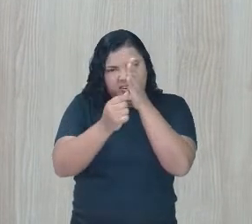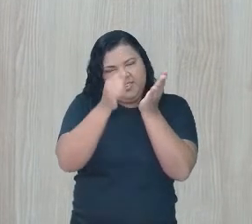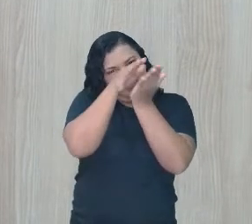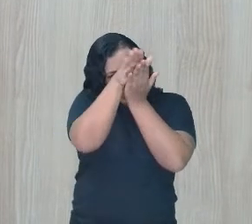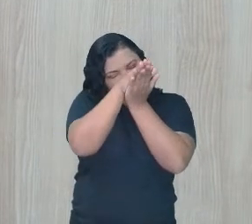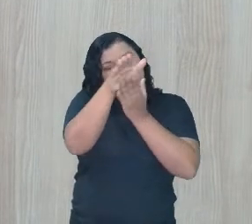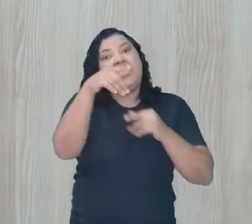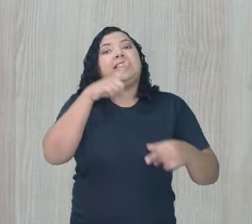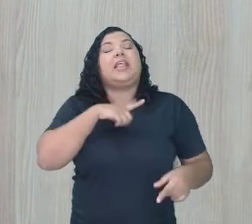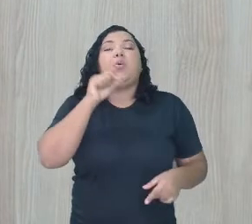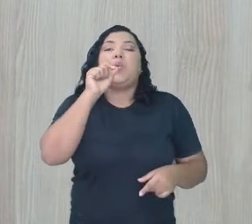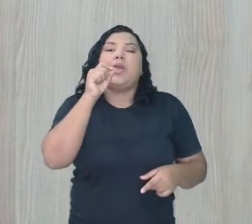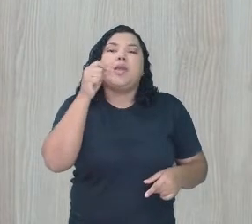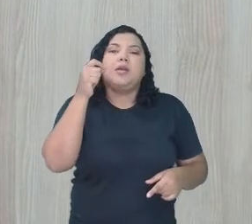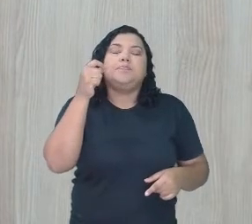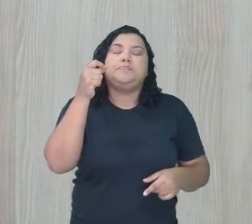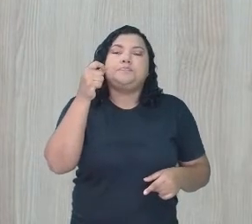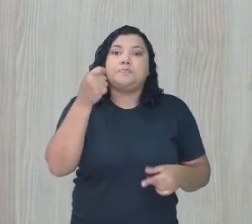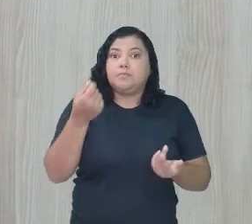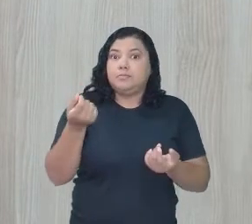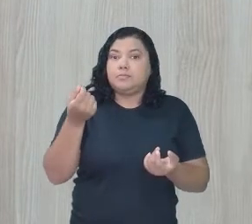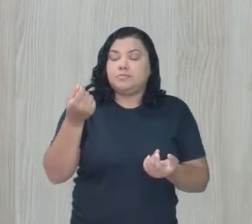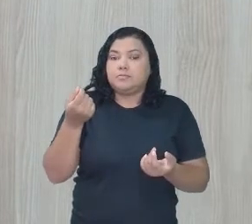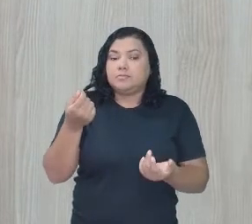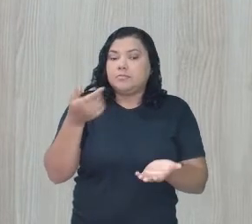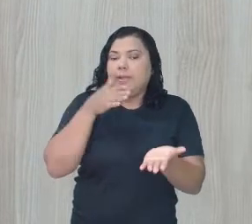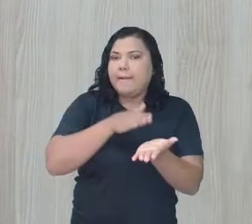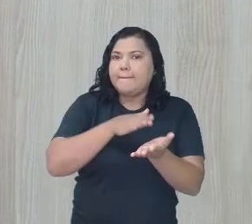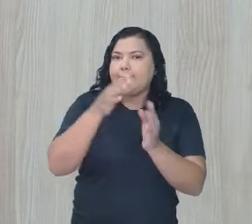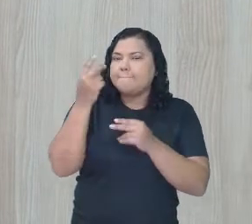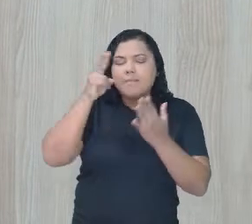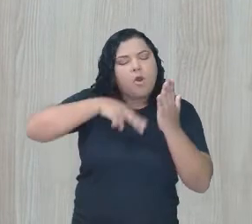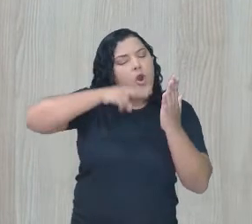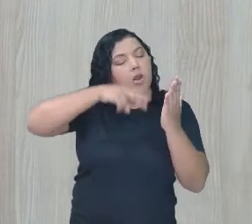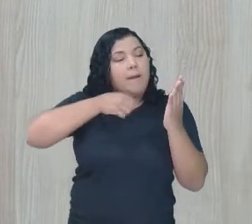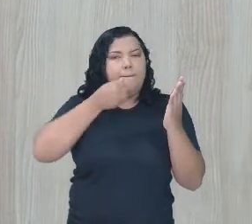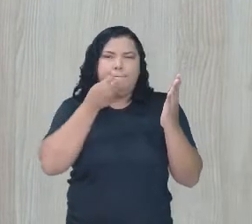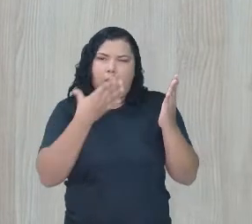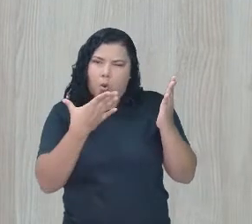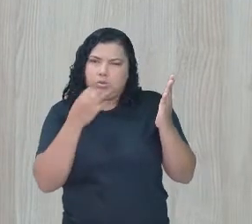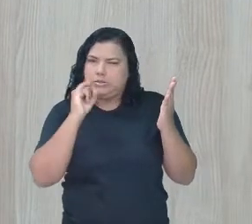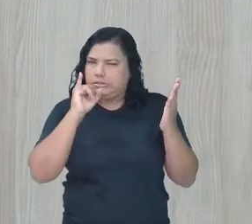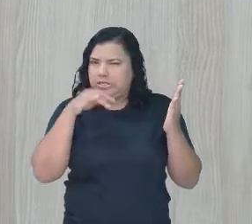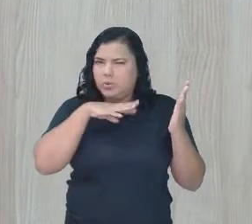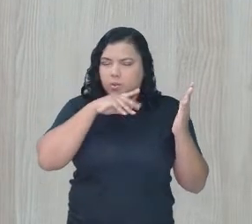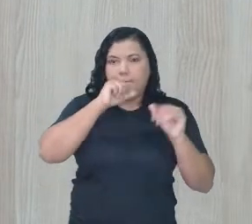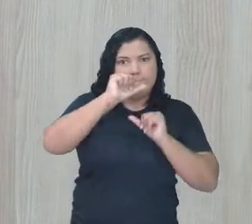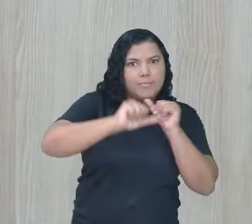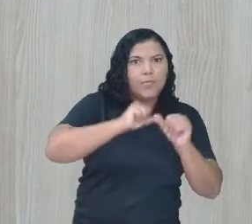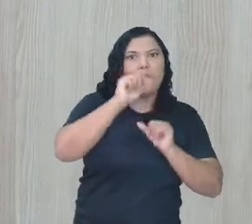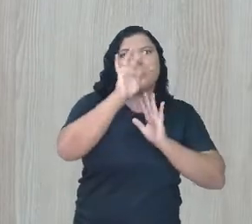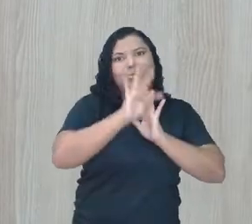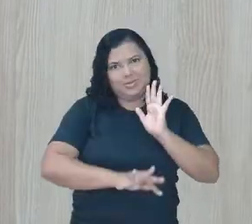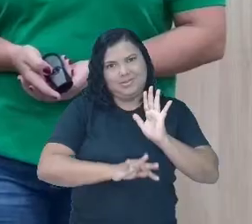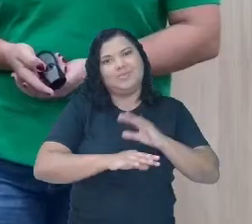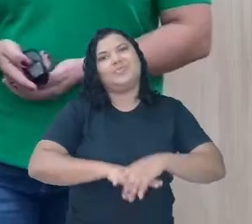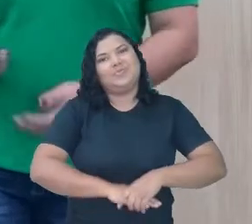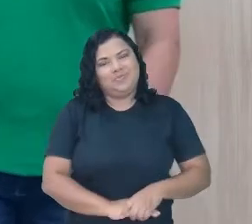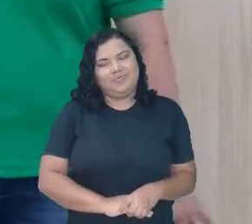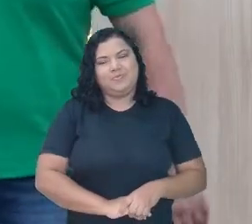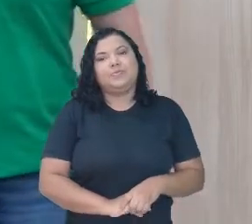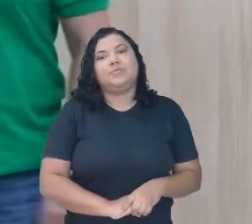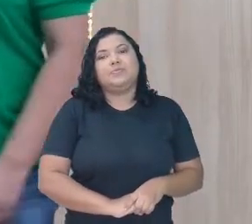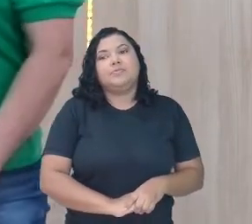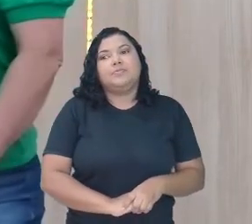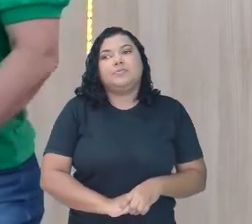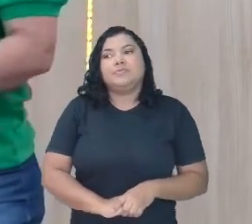vocês já conseguem ter acesso, tá certo? A gente vai continuando aqui, a professora Adriana tem muito mais coisa para falar sobre o jornal.